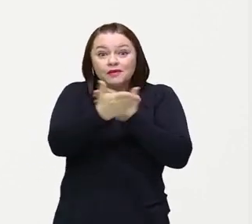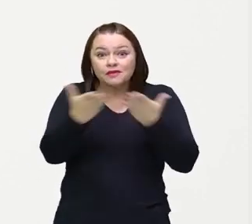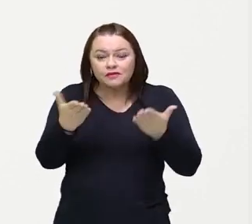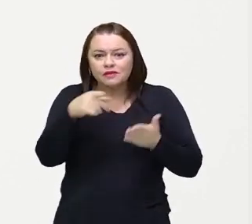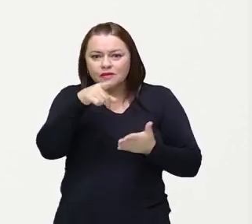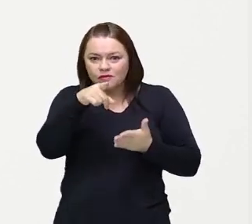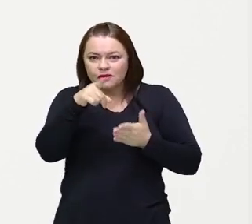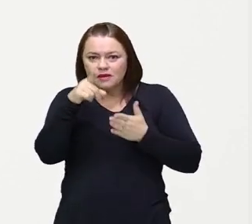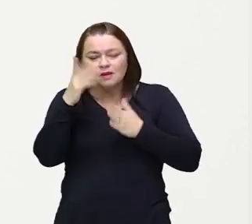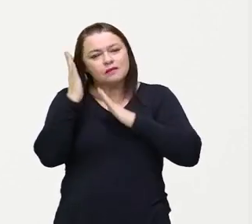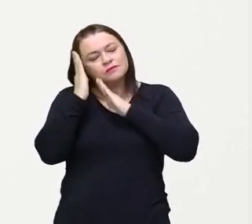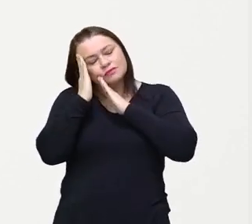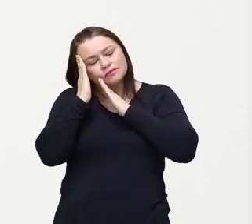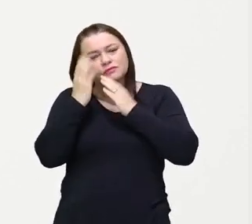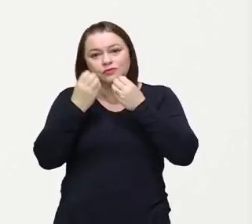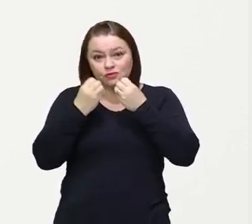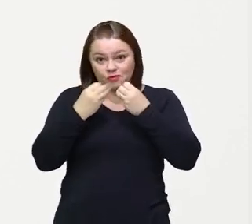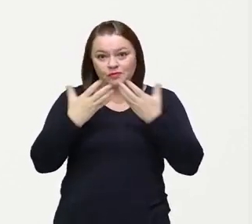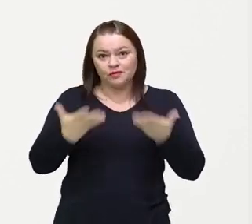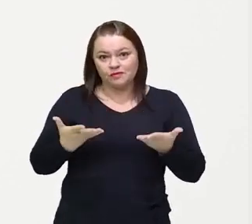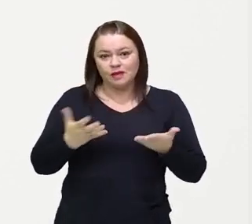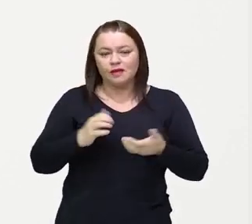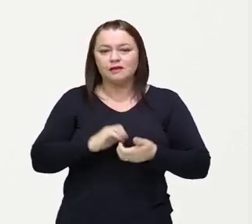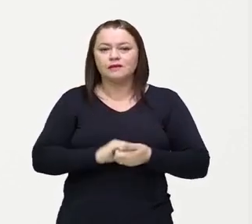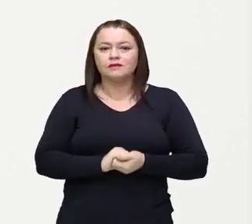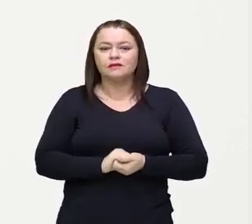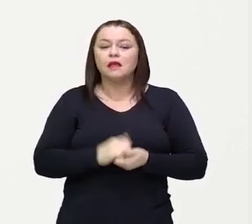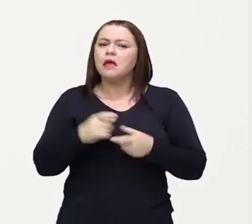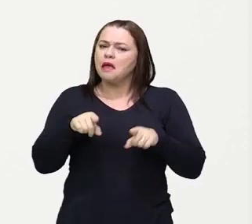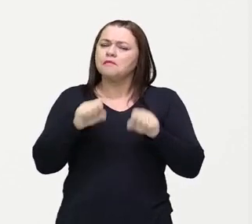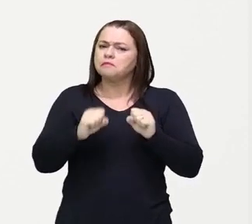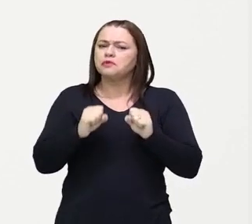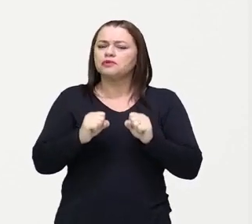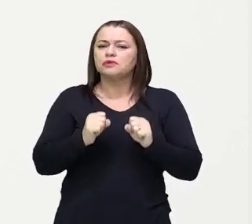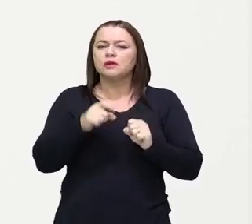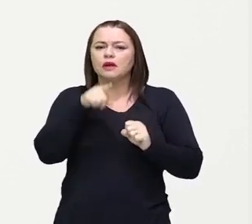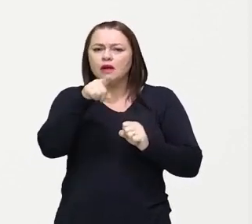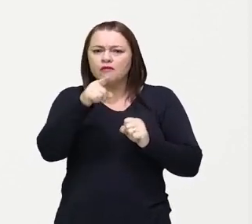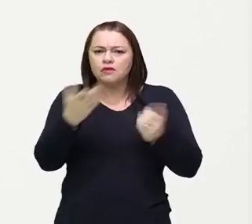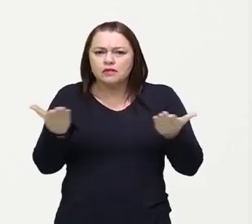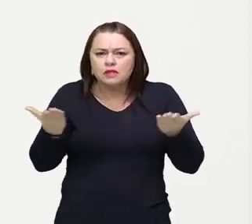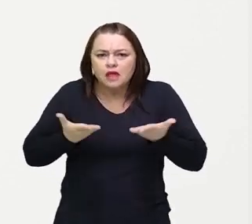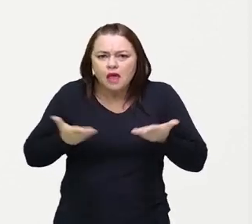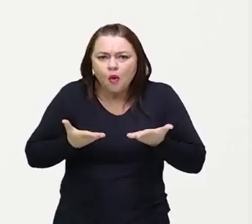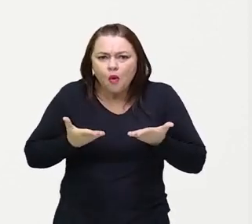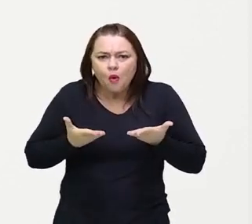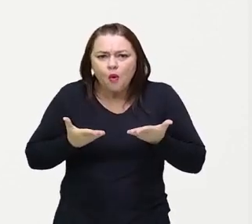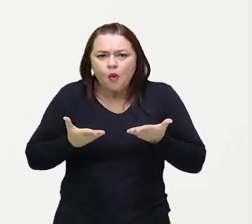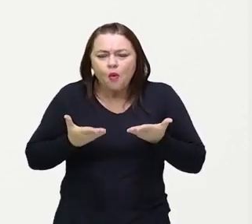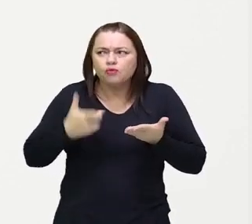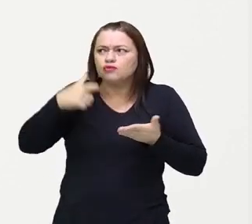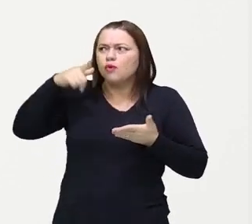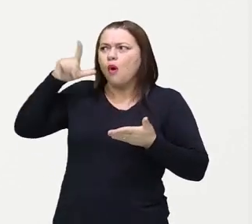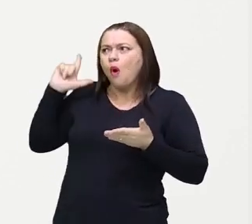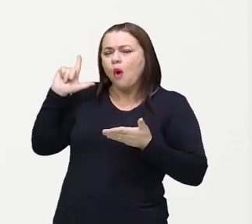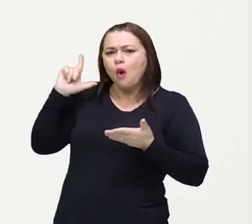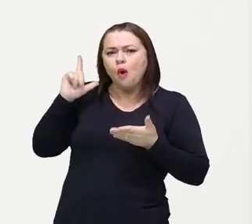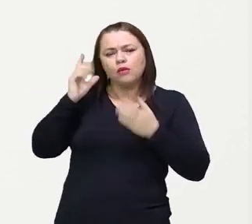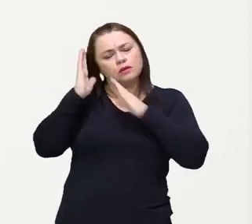Você dormiu bem? Eu poderia ter colocado, você dormiu bem hoje? Você dormiu bem